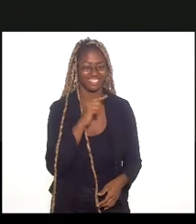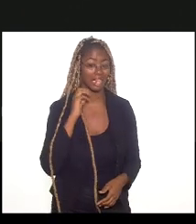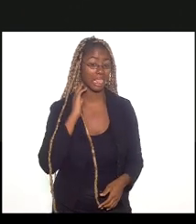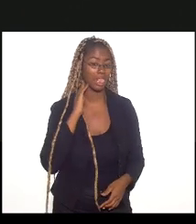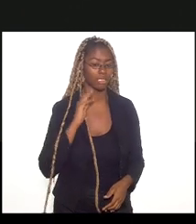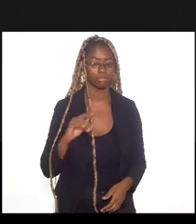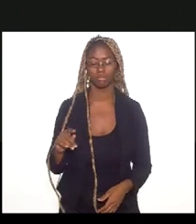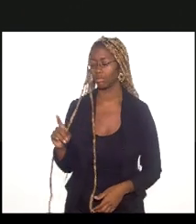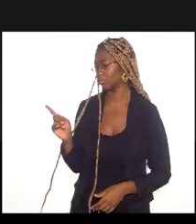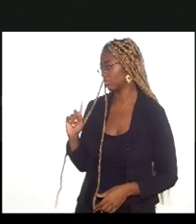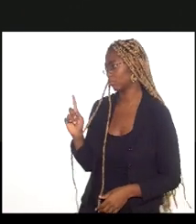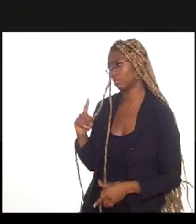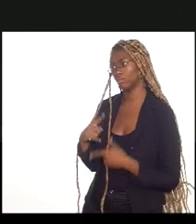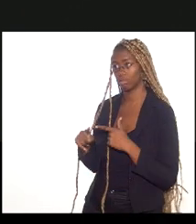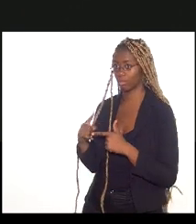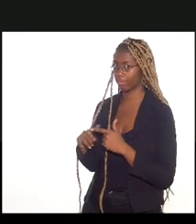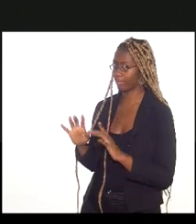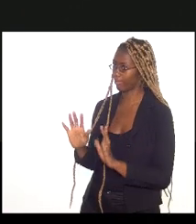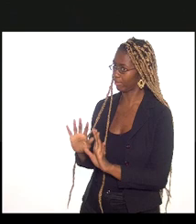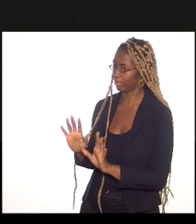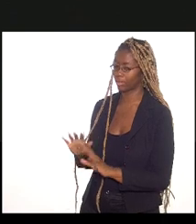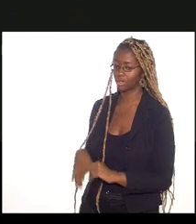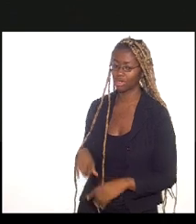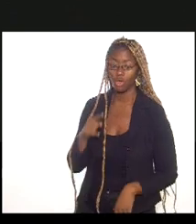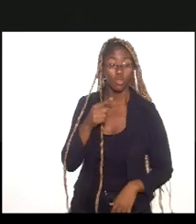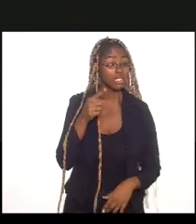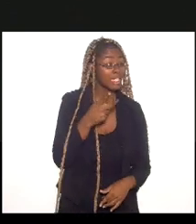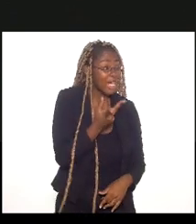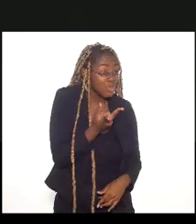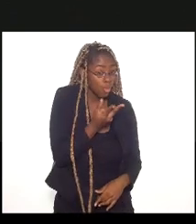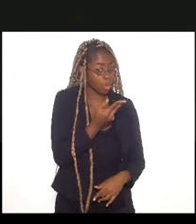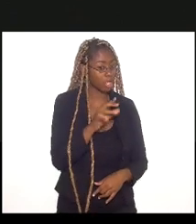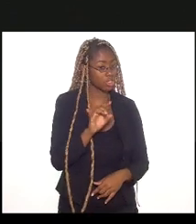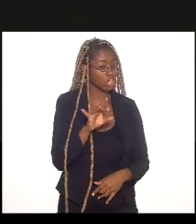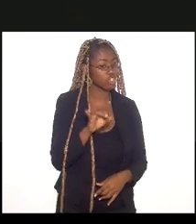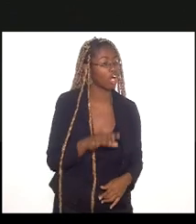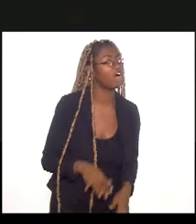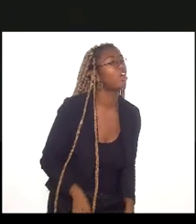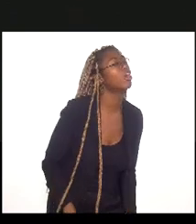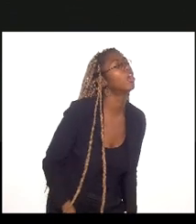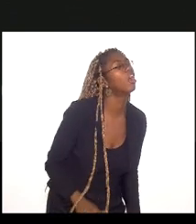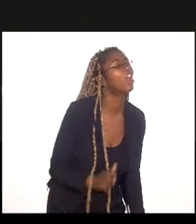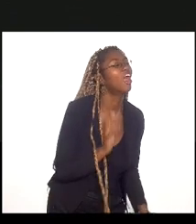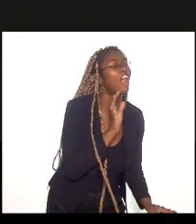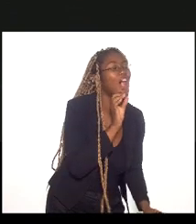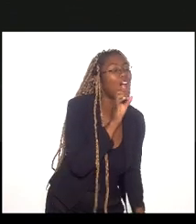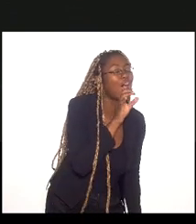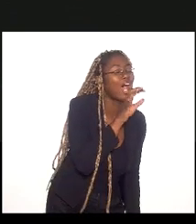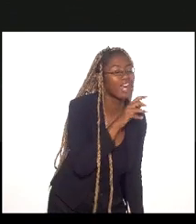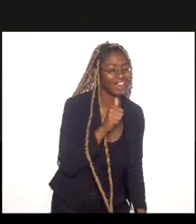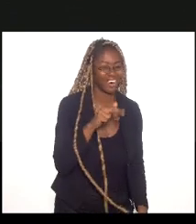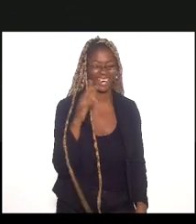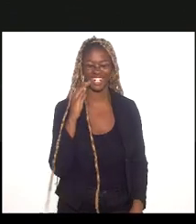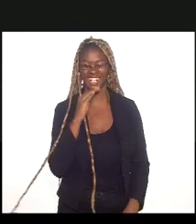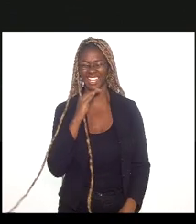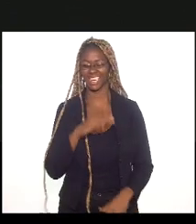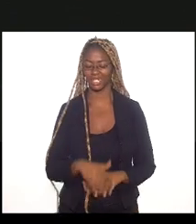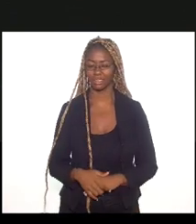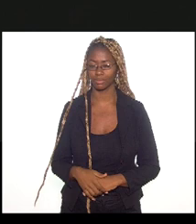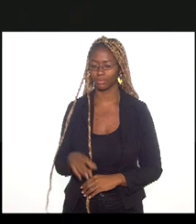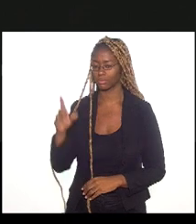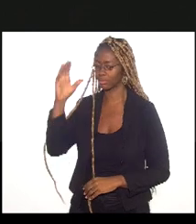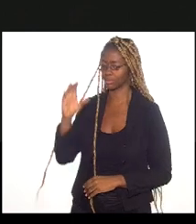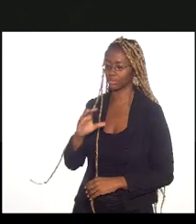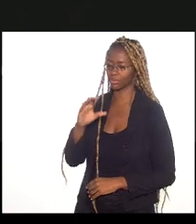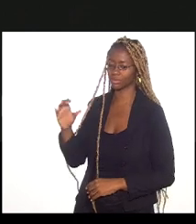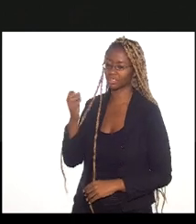Não dá. Aí é problema. Você está do lado dele, é só chegar perto da foto dele. Márcio Pacheco é um bom católico,